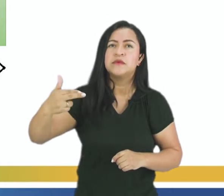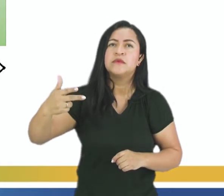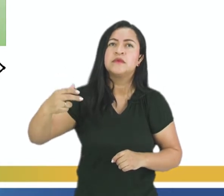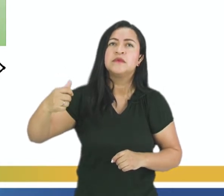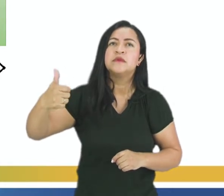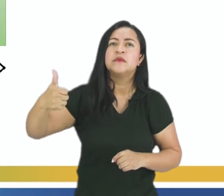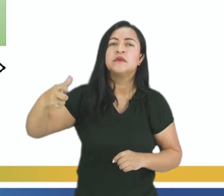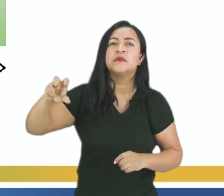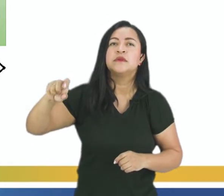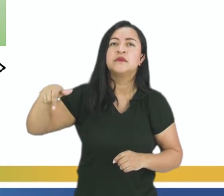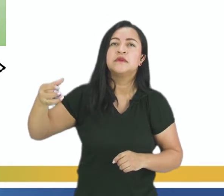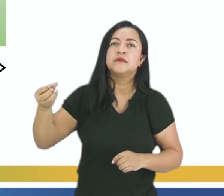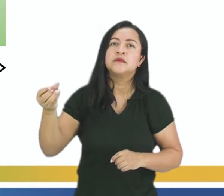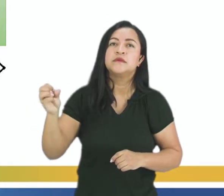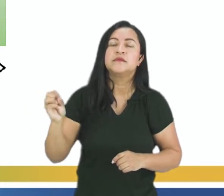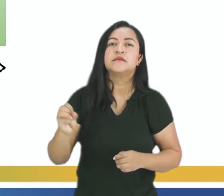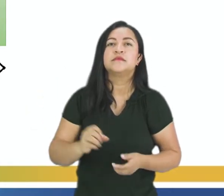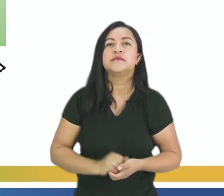a 15,60.